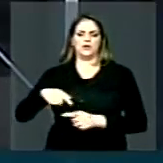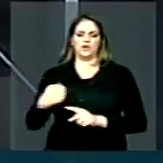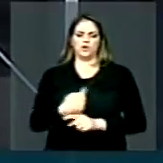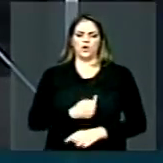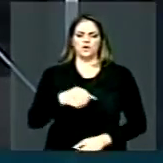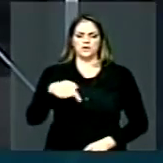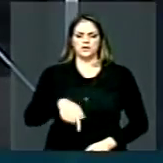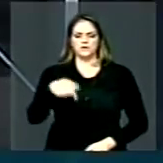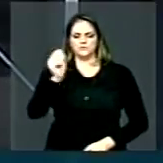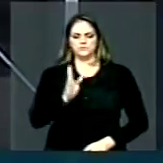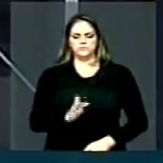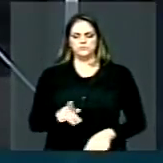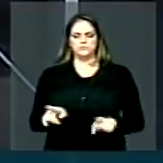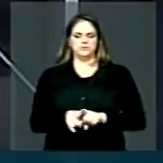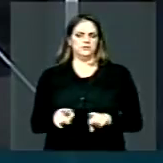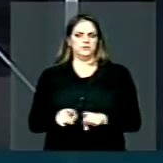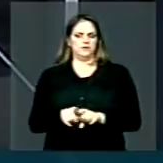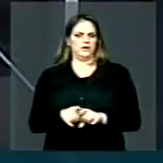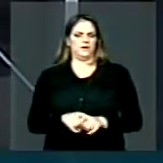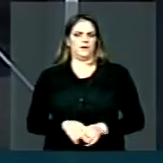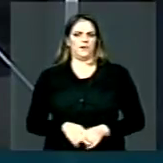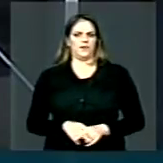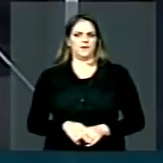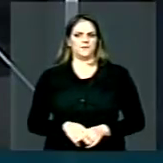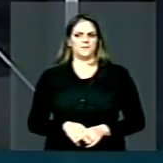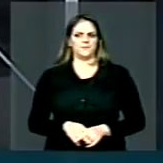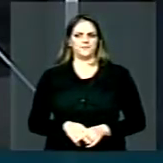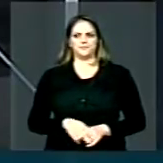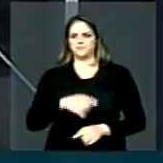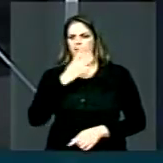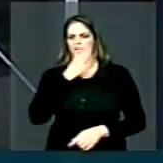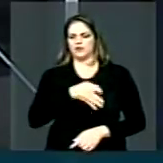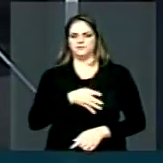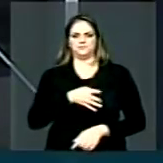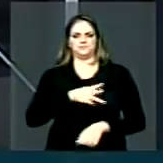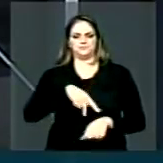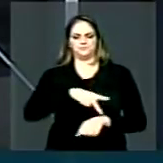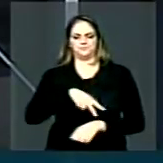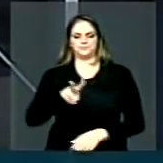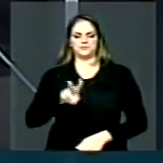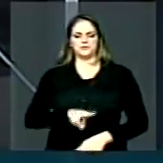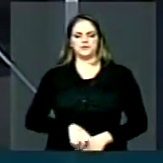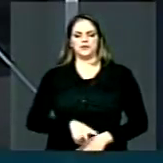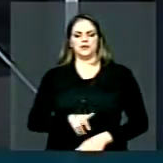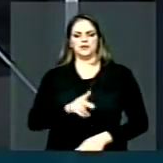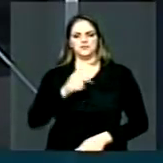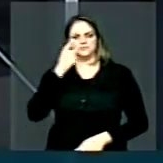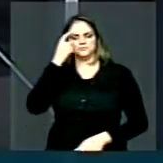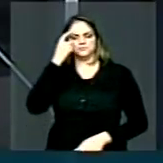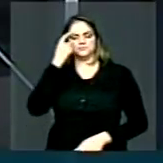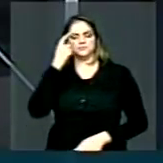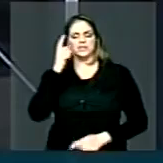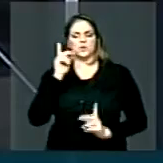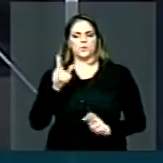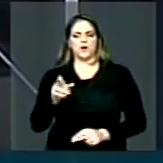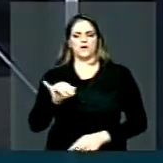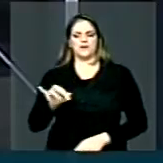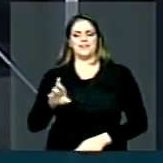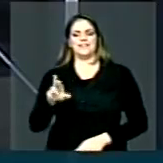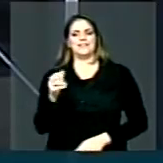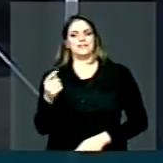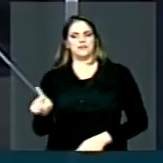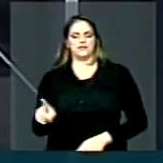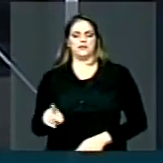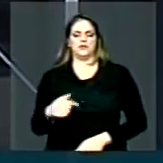nossa nativa, entendeu? Para demonizar a Venezuela, assim como se demoniza o Irã, e nós fomos uma comissão de